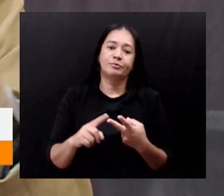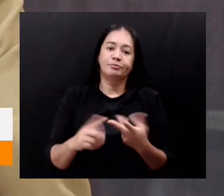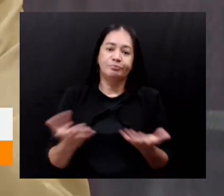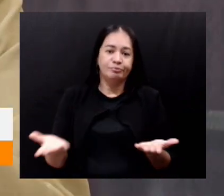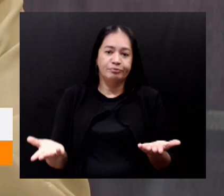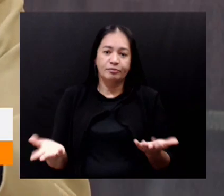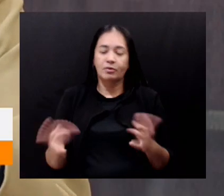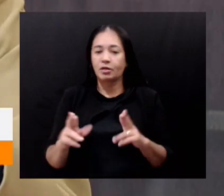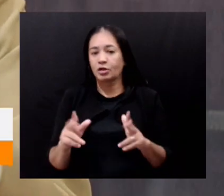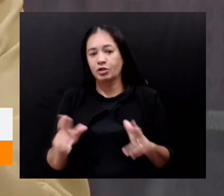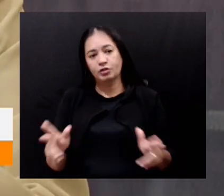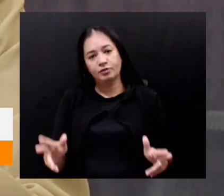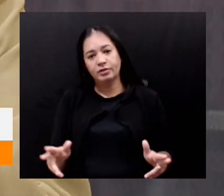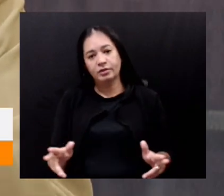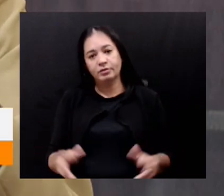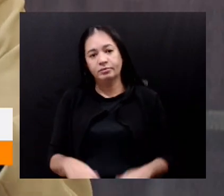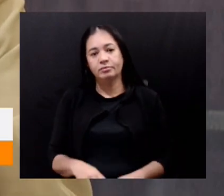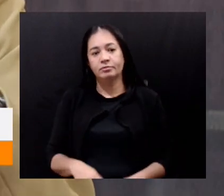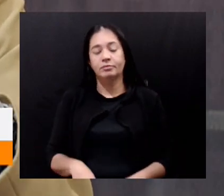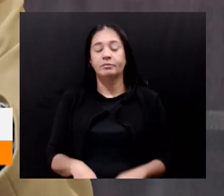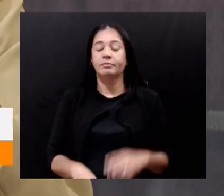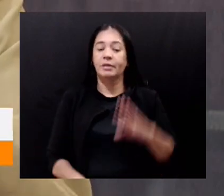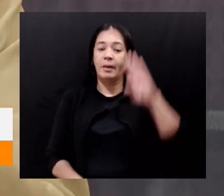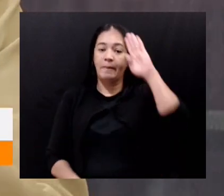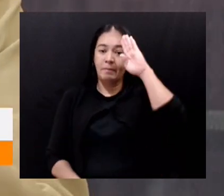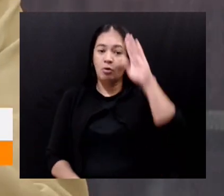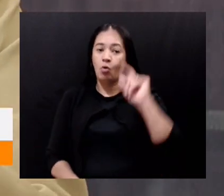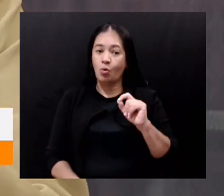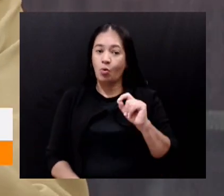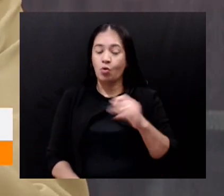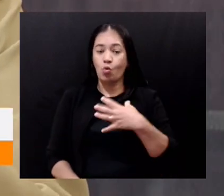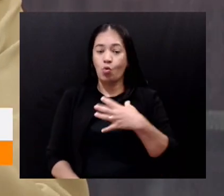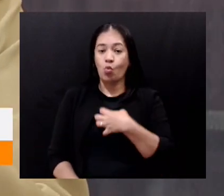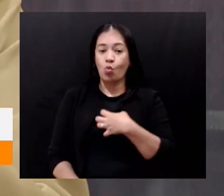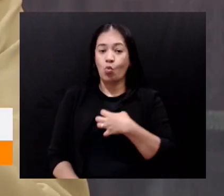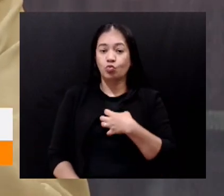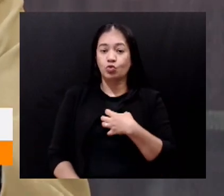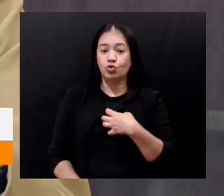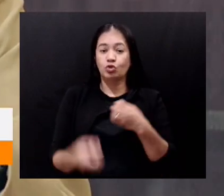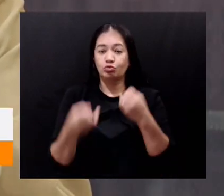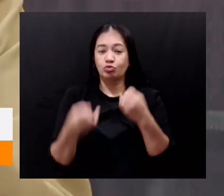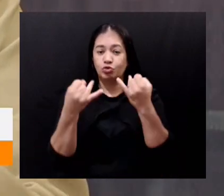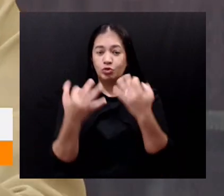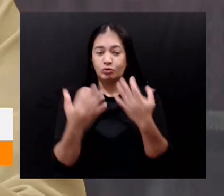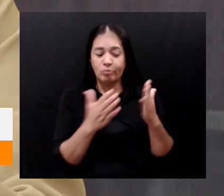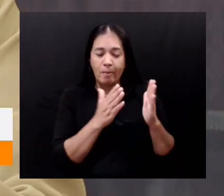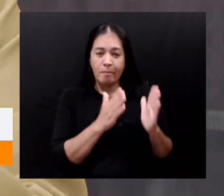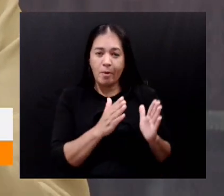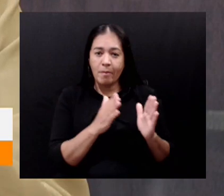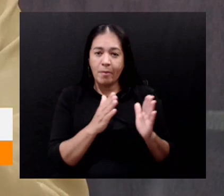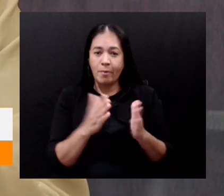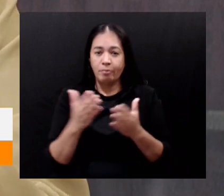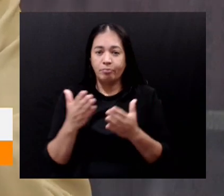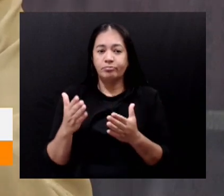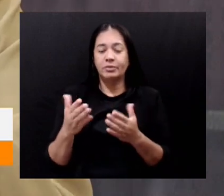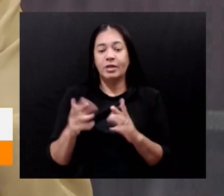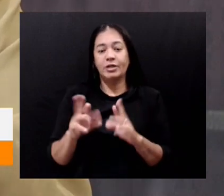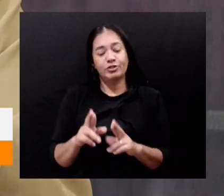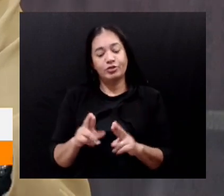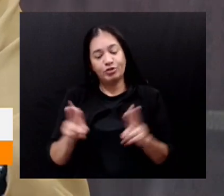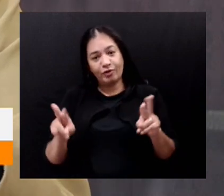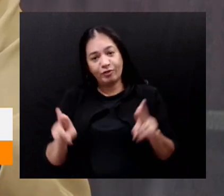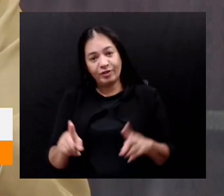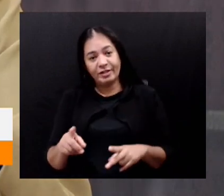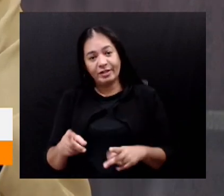italiana. Inclusive, a forma de tratar do processo é diferente. Não é? Enquanto na espanhola nós temos que